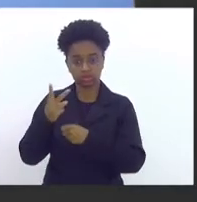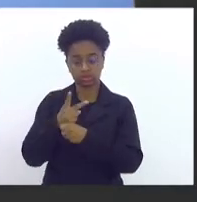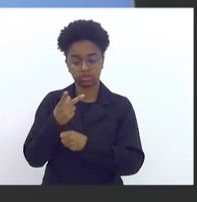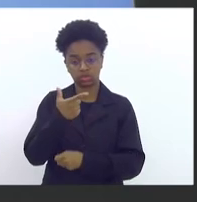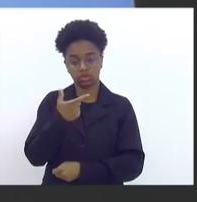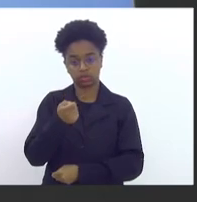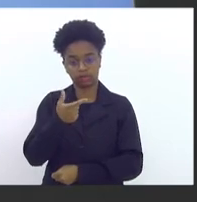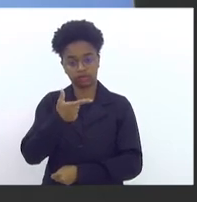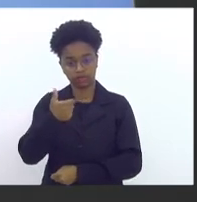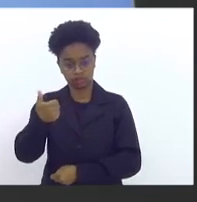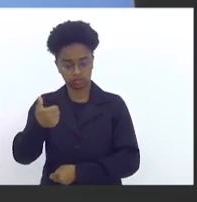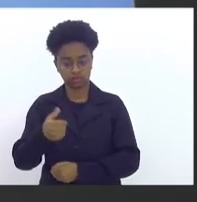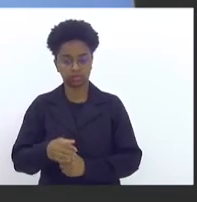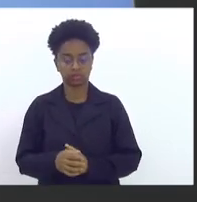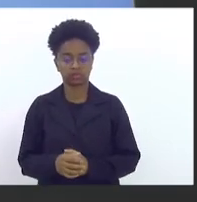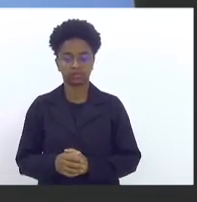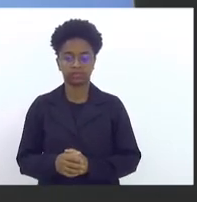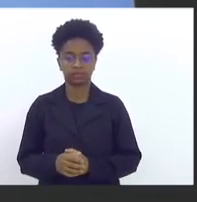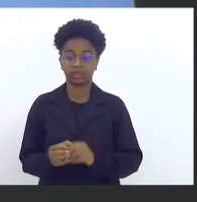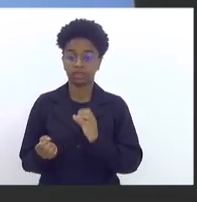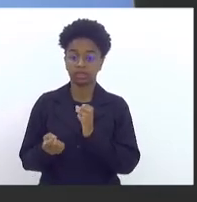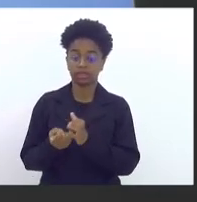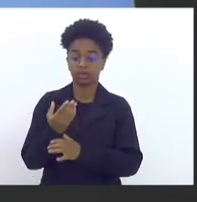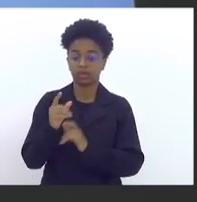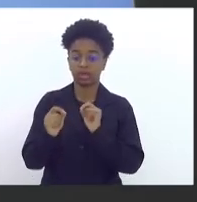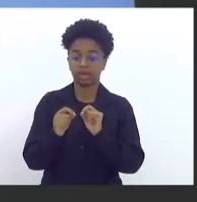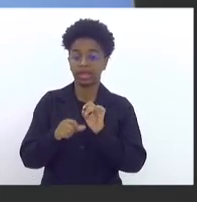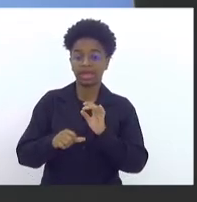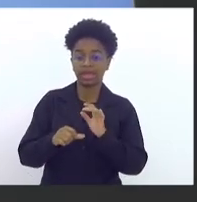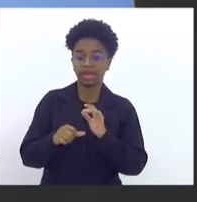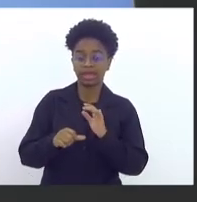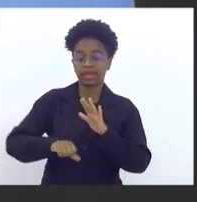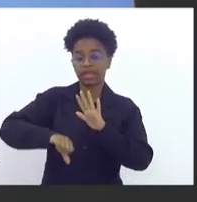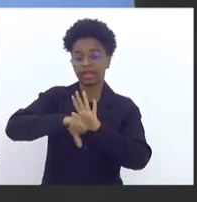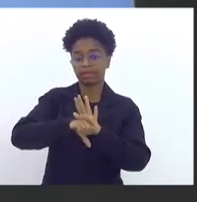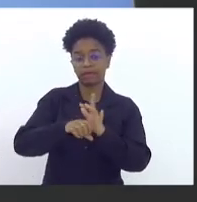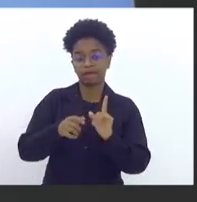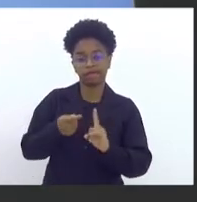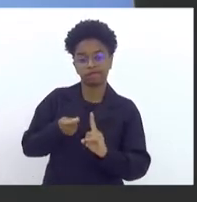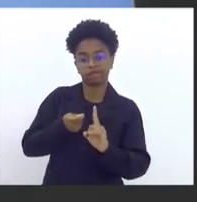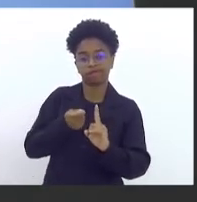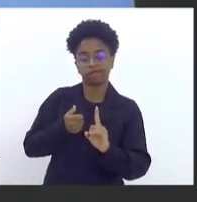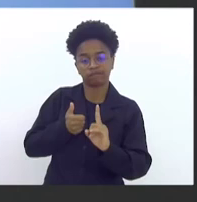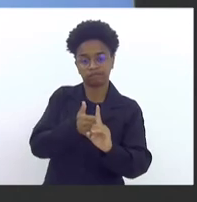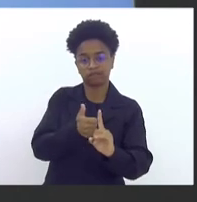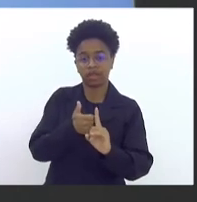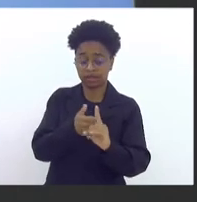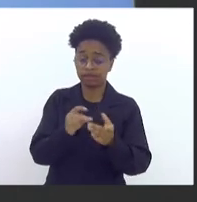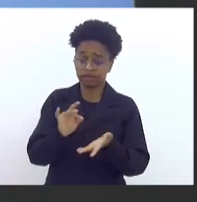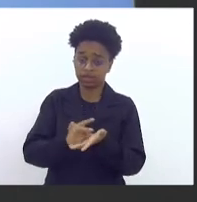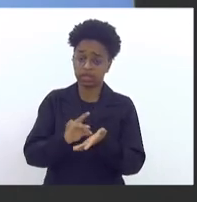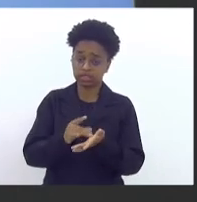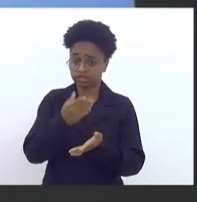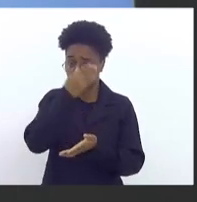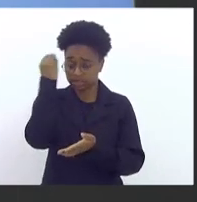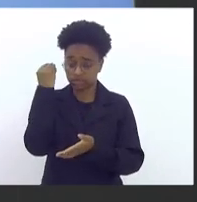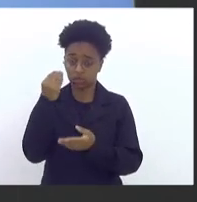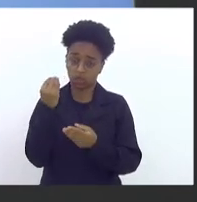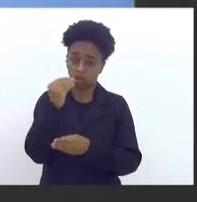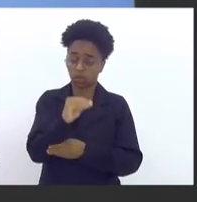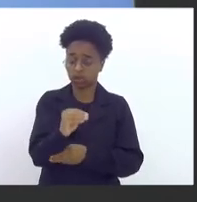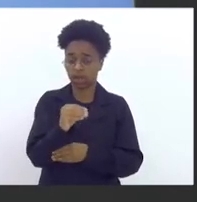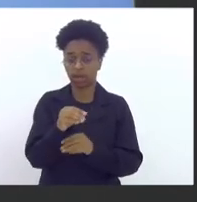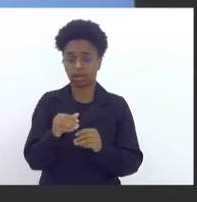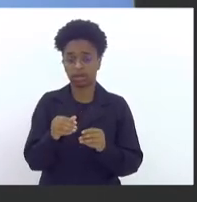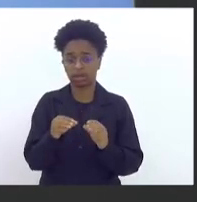né ao criar o crime de perseguição reiterado esqueceu de colocar essa causa de aumento de pena acho que vale a pena o